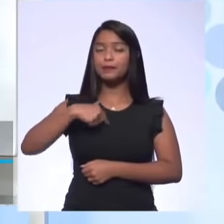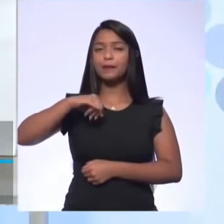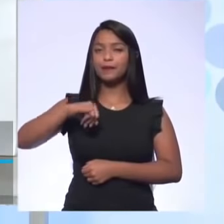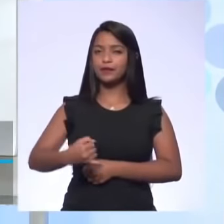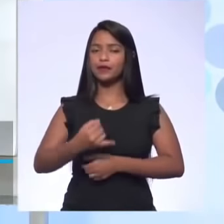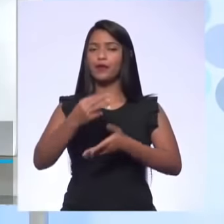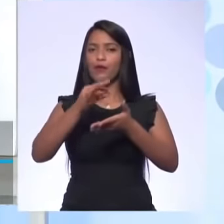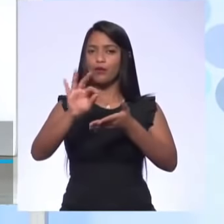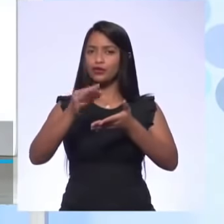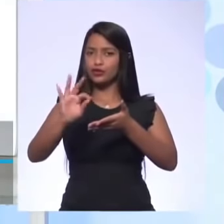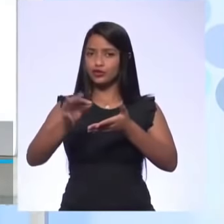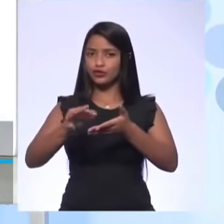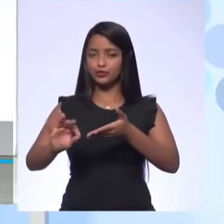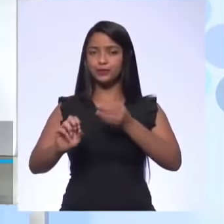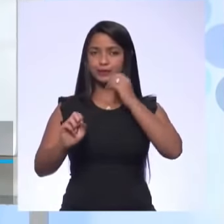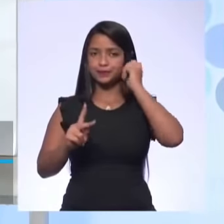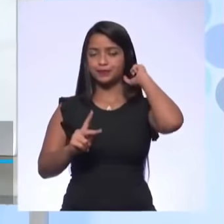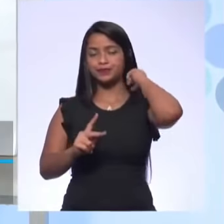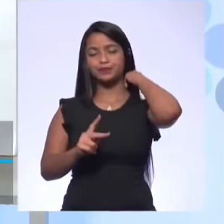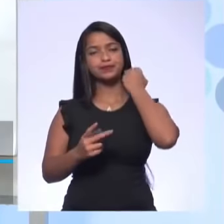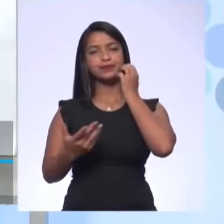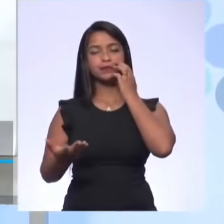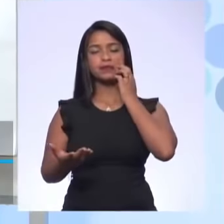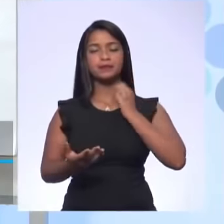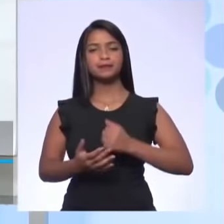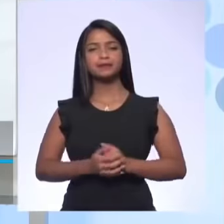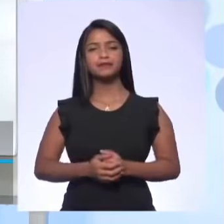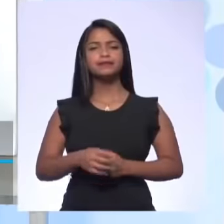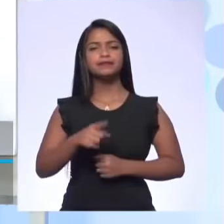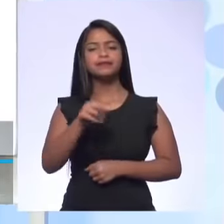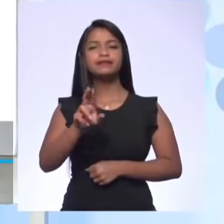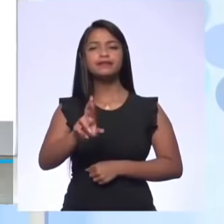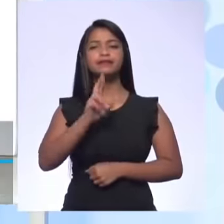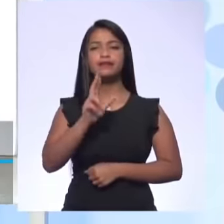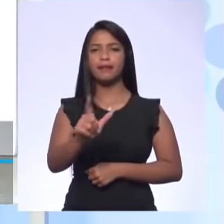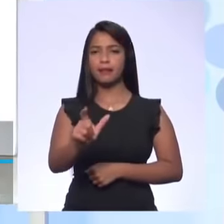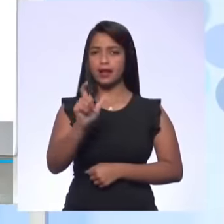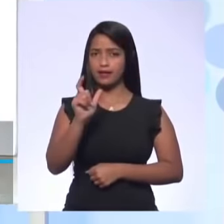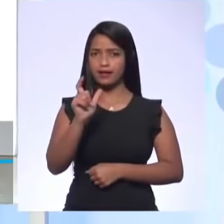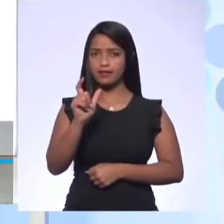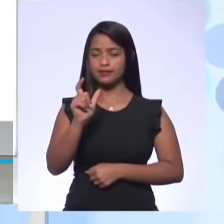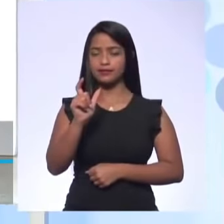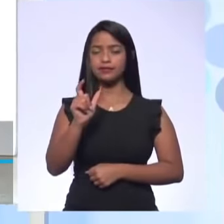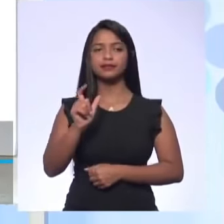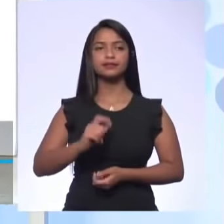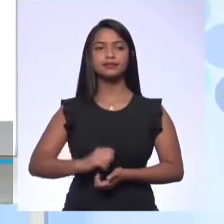para vocês, né? Uma das palavras que vocês colocaram, que eu já